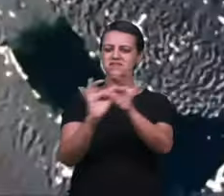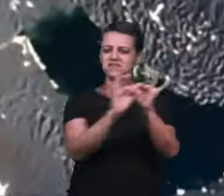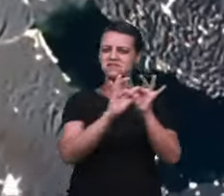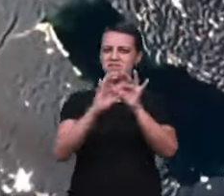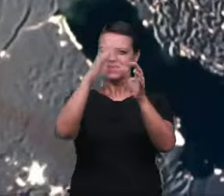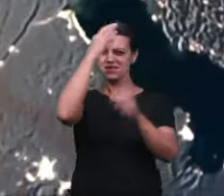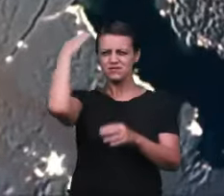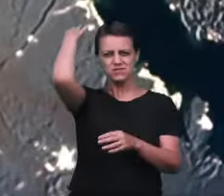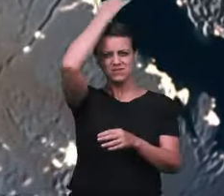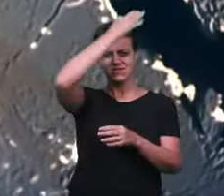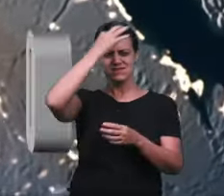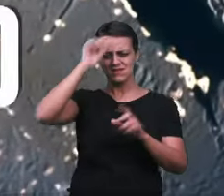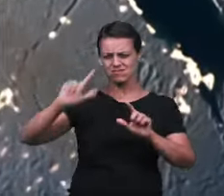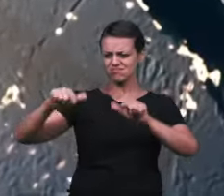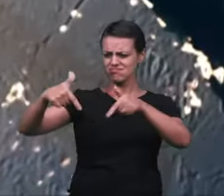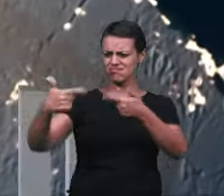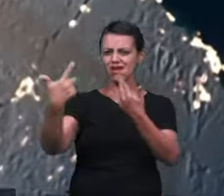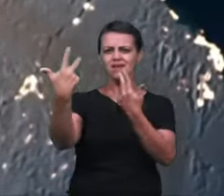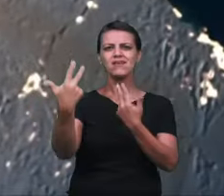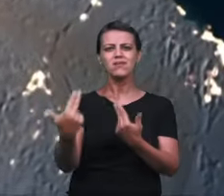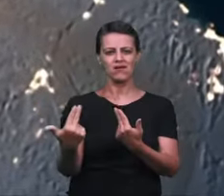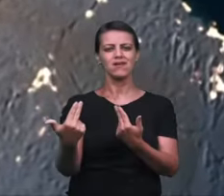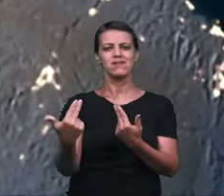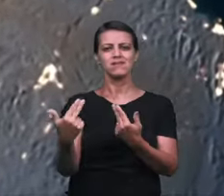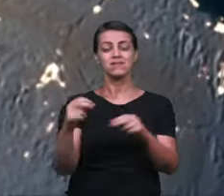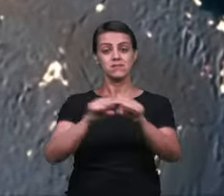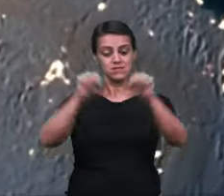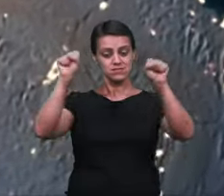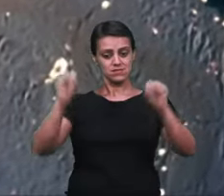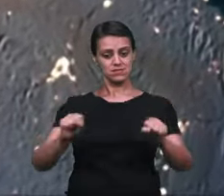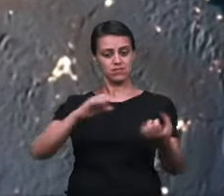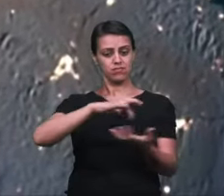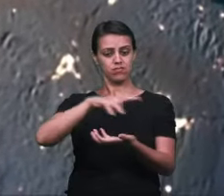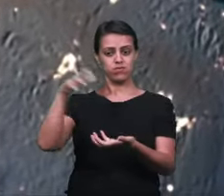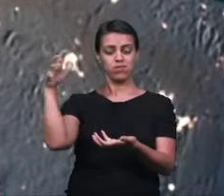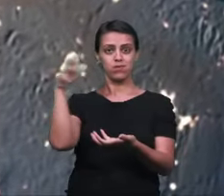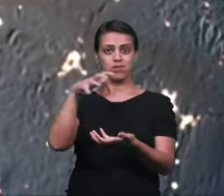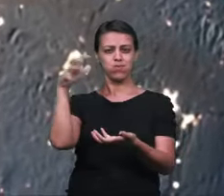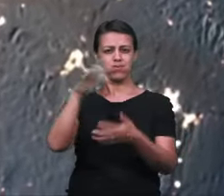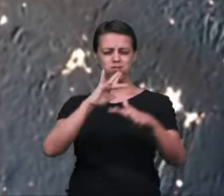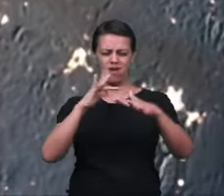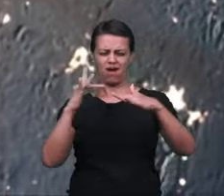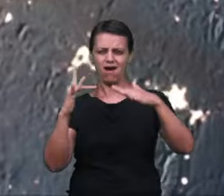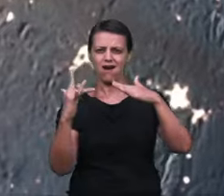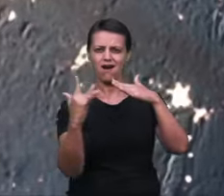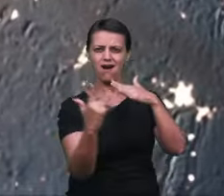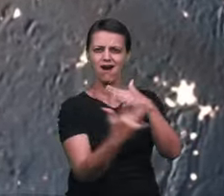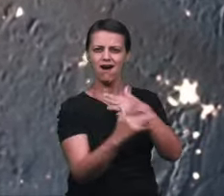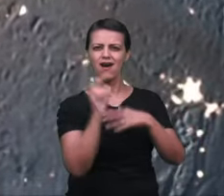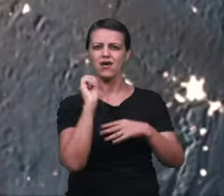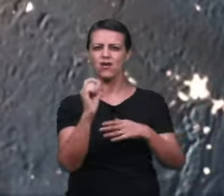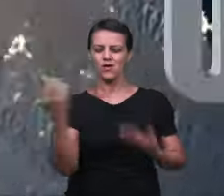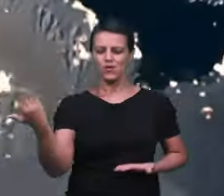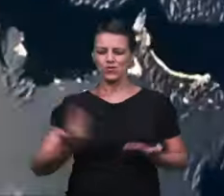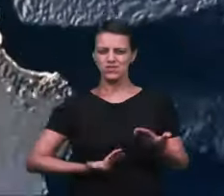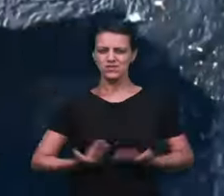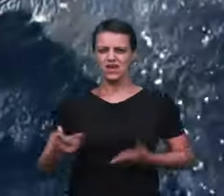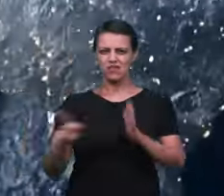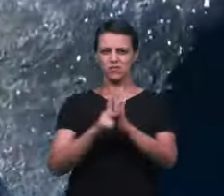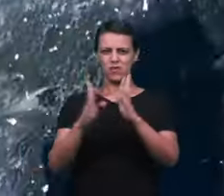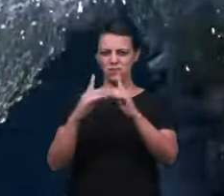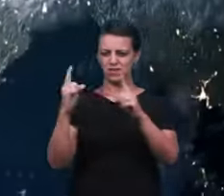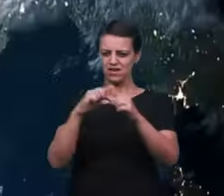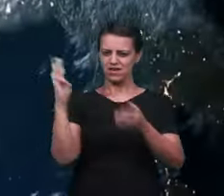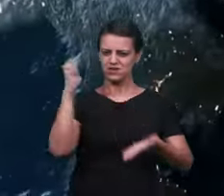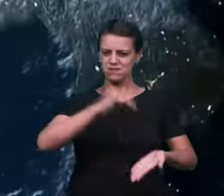espírito. Através do sistema de transmissão multiplataformas, os membros da Igreja Cristã Maranata de todo o